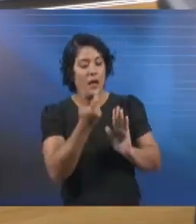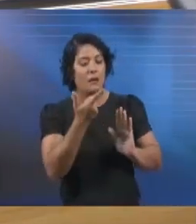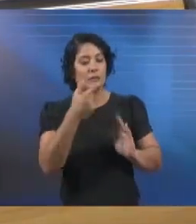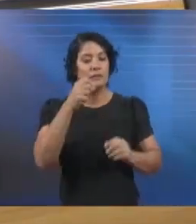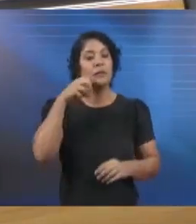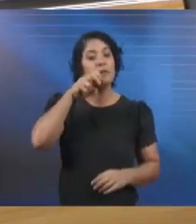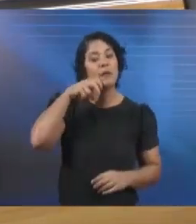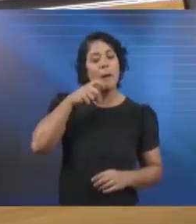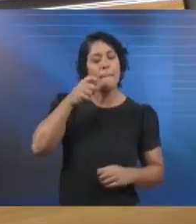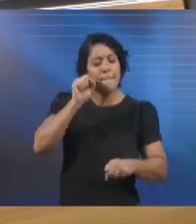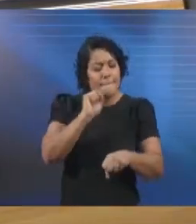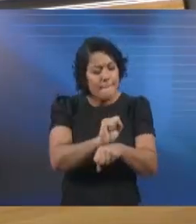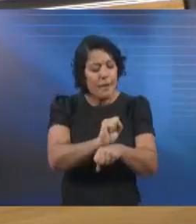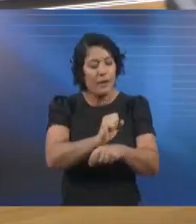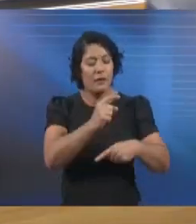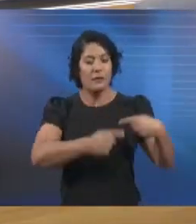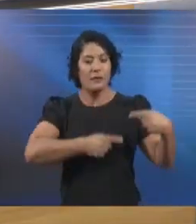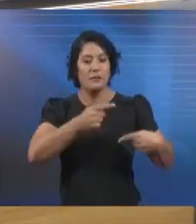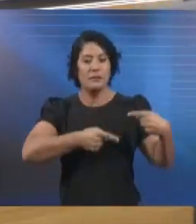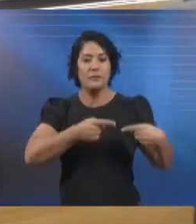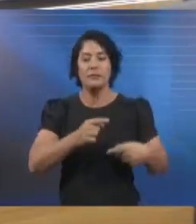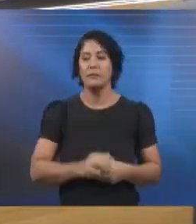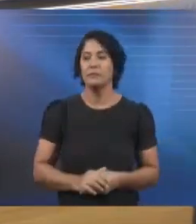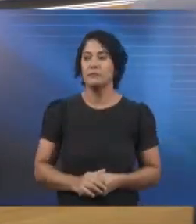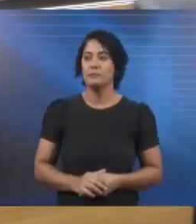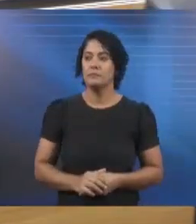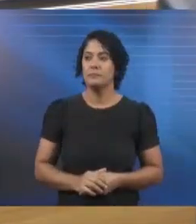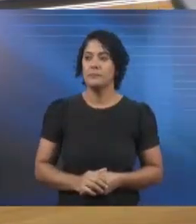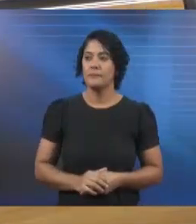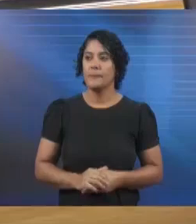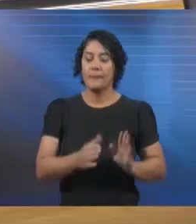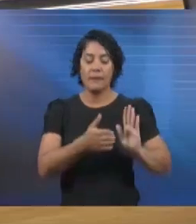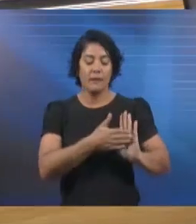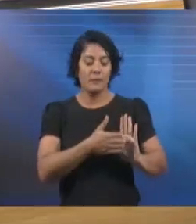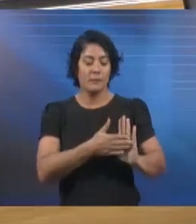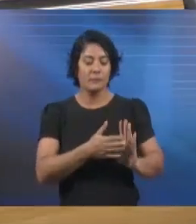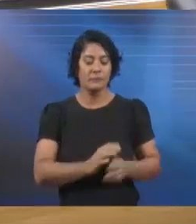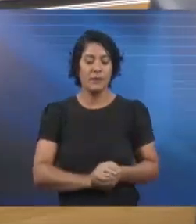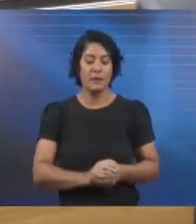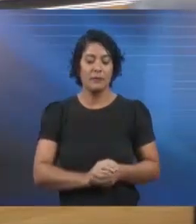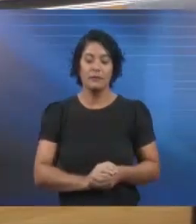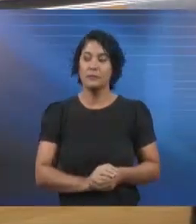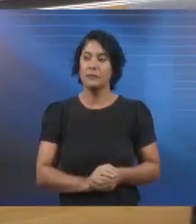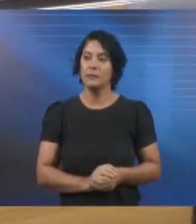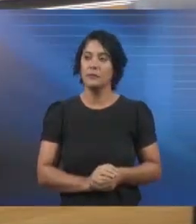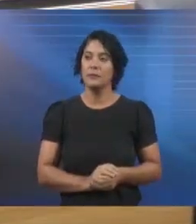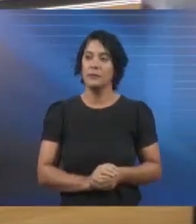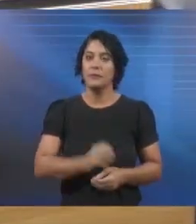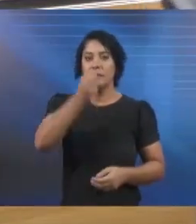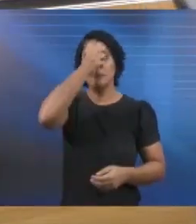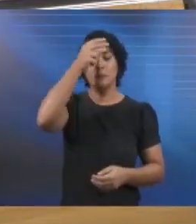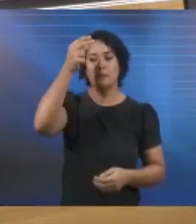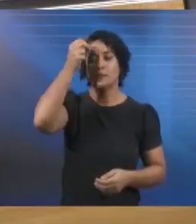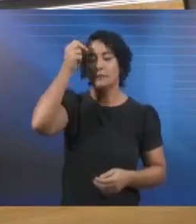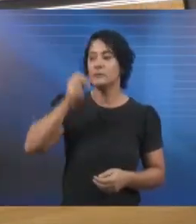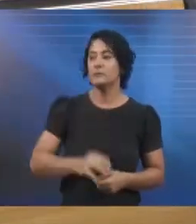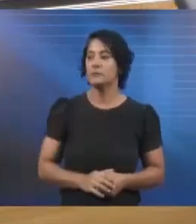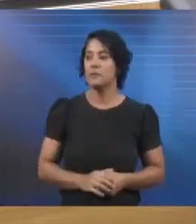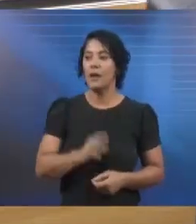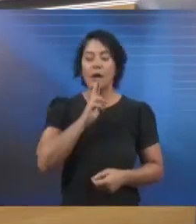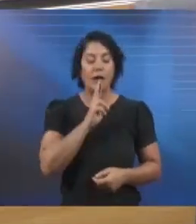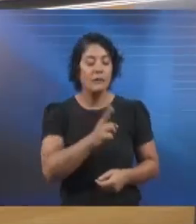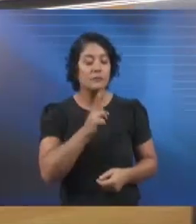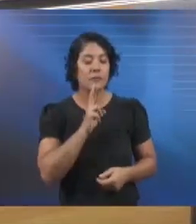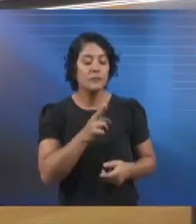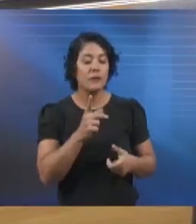Vamos parar com politicagem ora a proposta só mais 30 segundos a proposta da prefeitura é responder Os